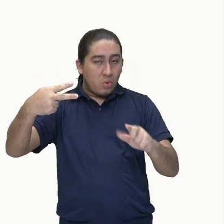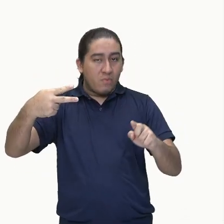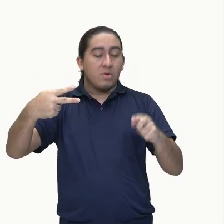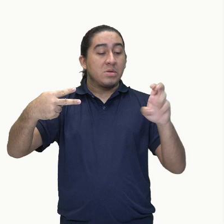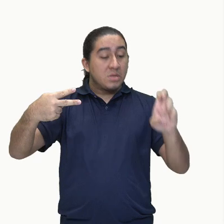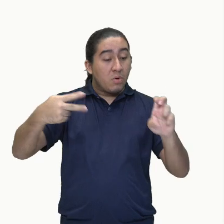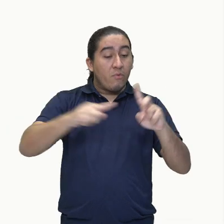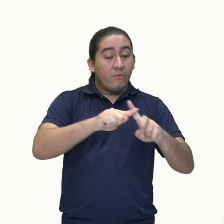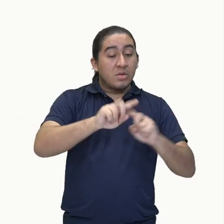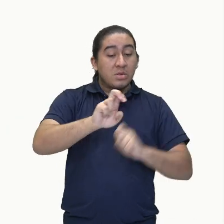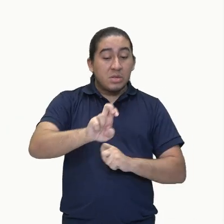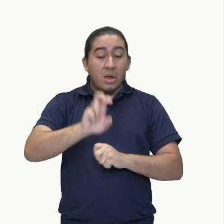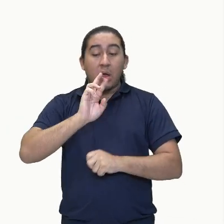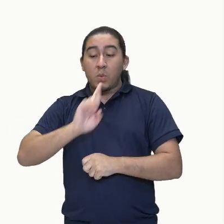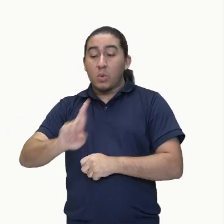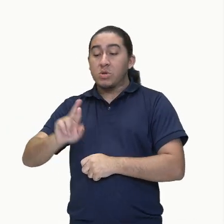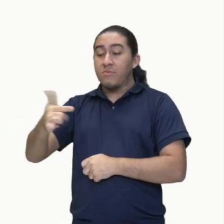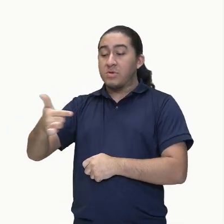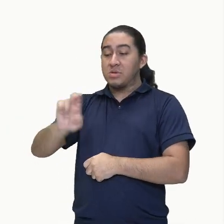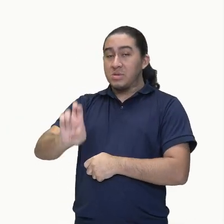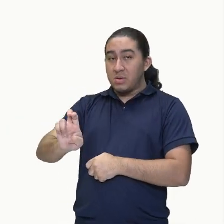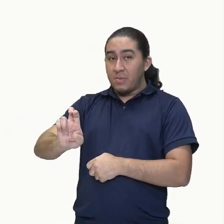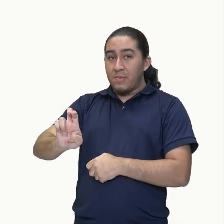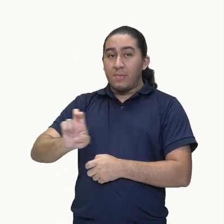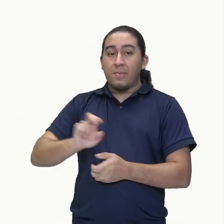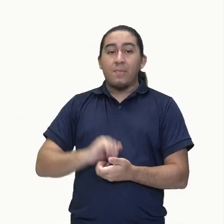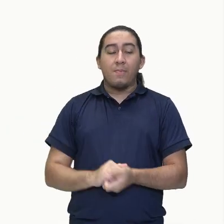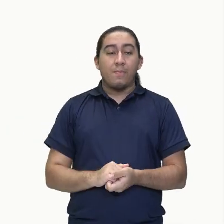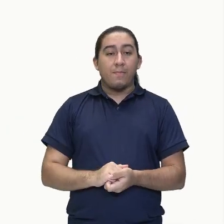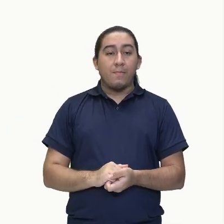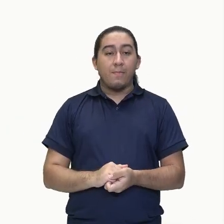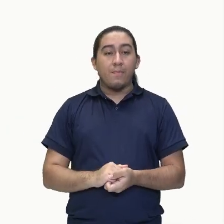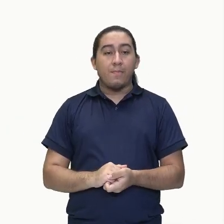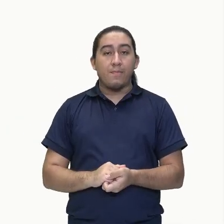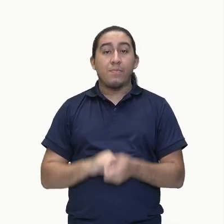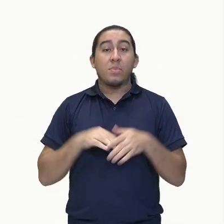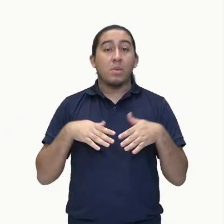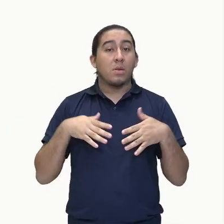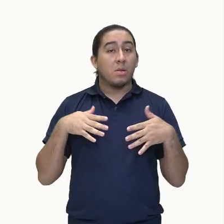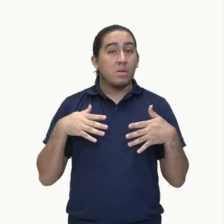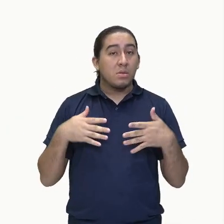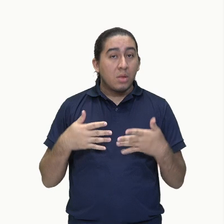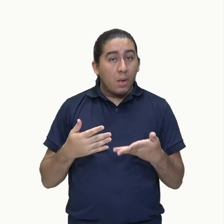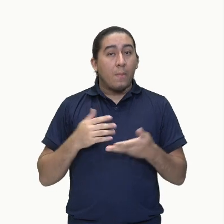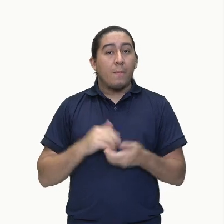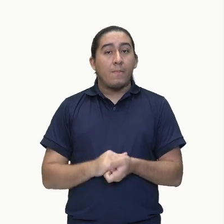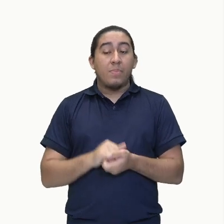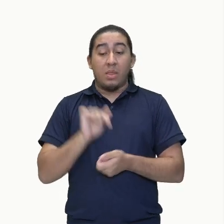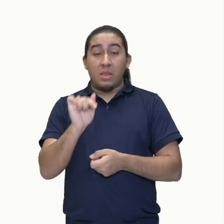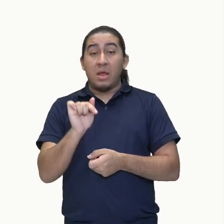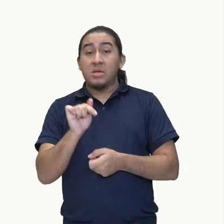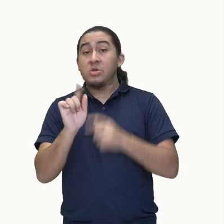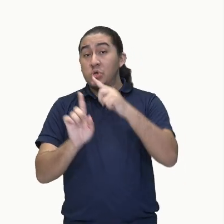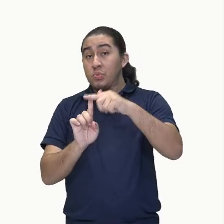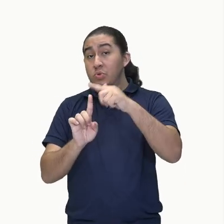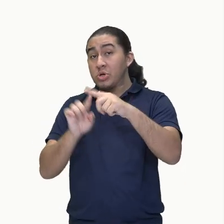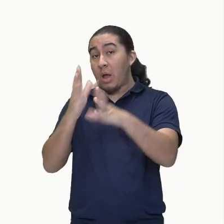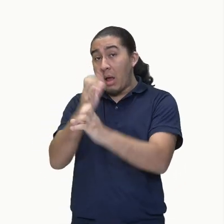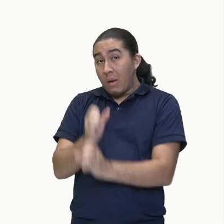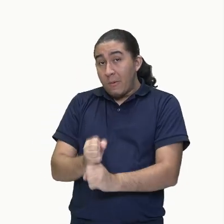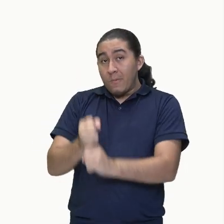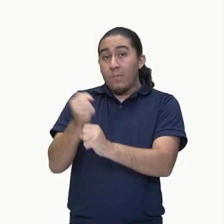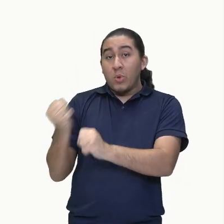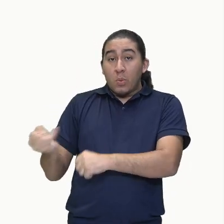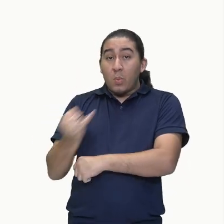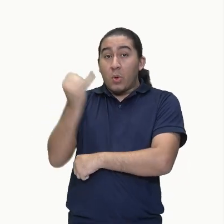nosso famosíssimo 25. Então, para se trabalhar potência, é muito importante